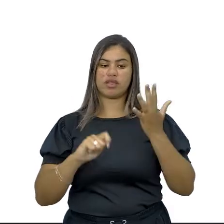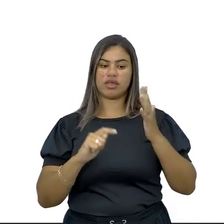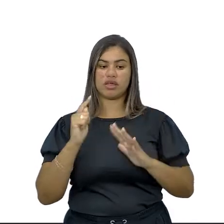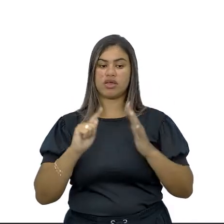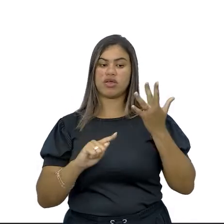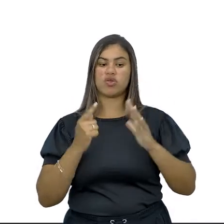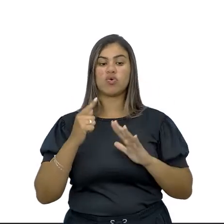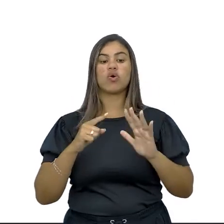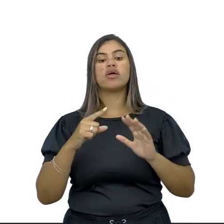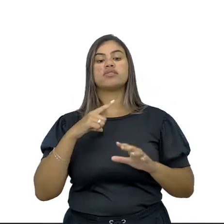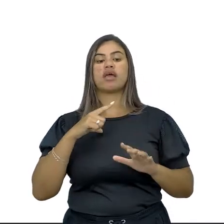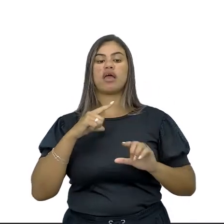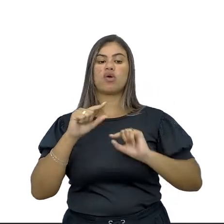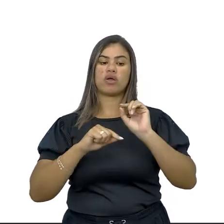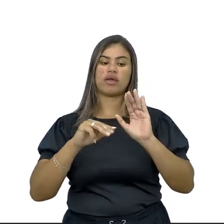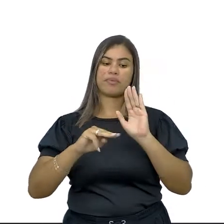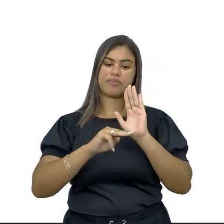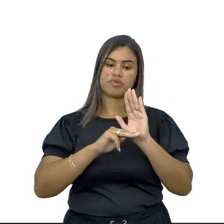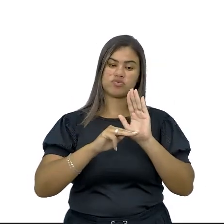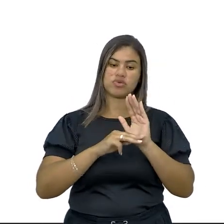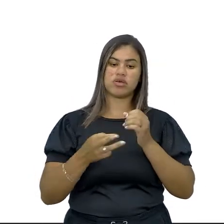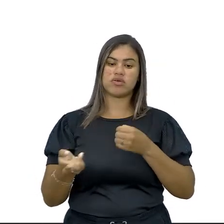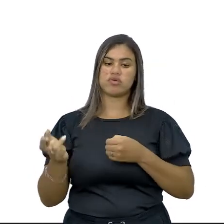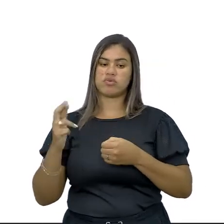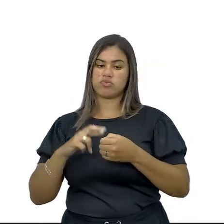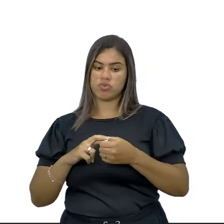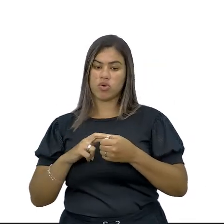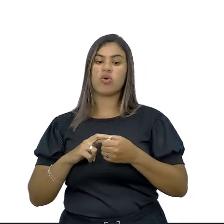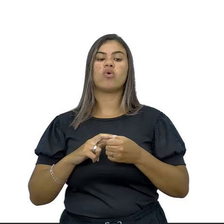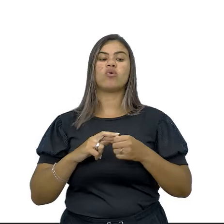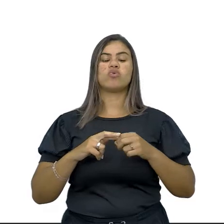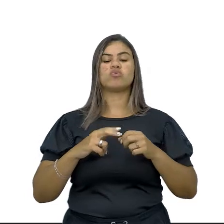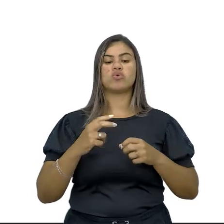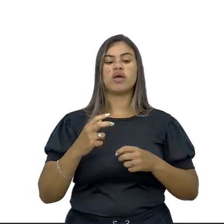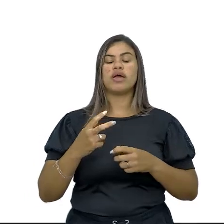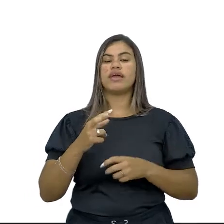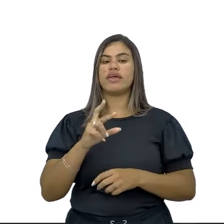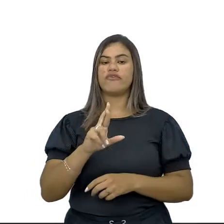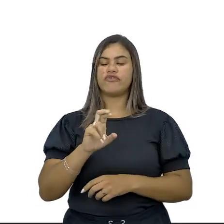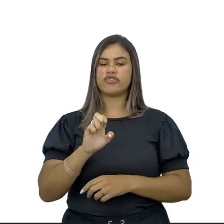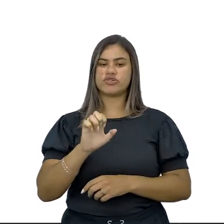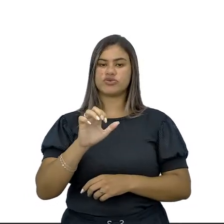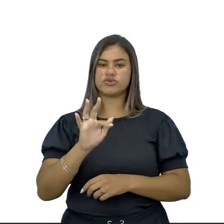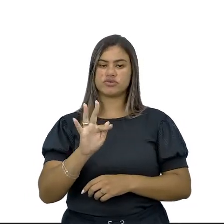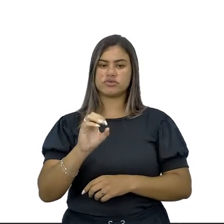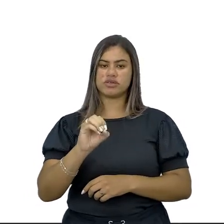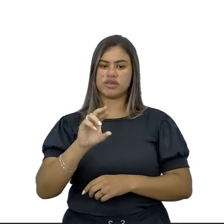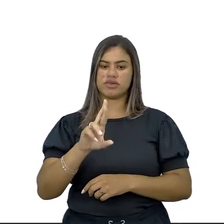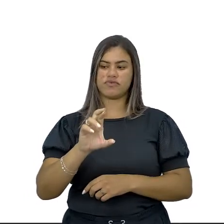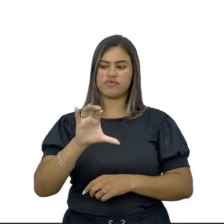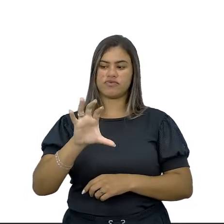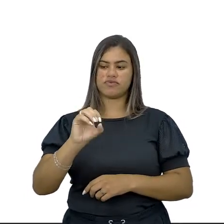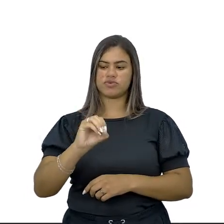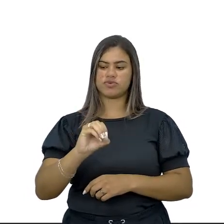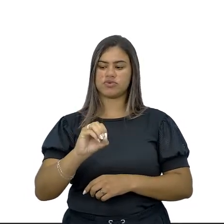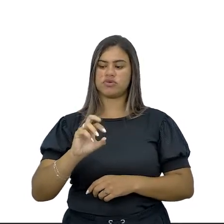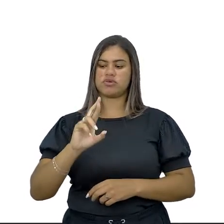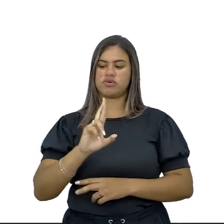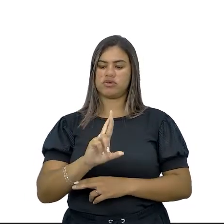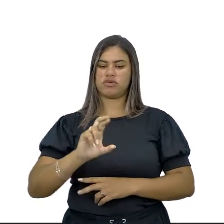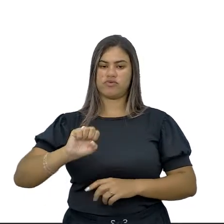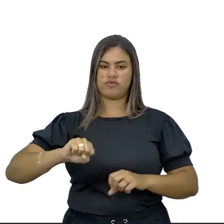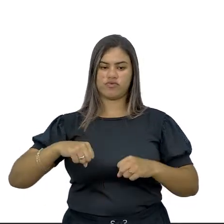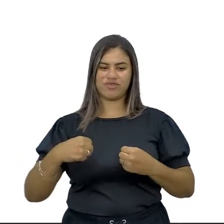as metodologias para recuperação, reforço e aprofundamento. E com ela, nós conversamos um pouquinho sobre